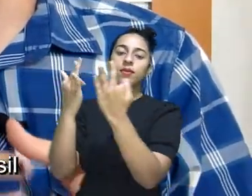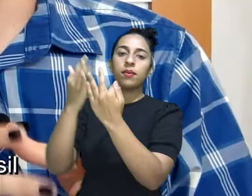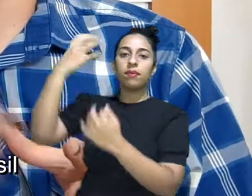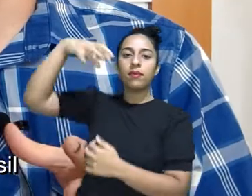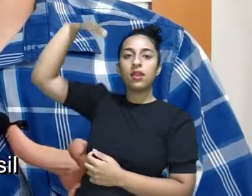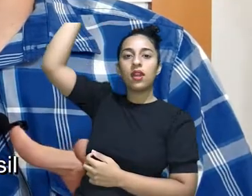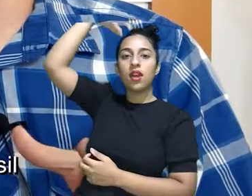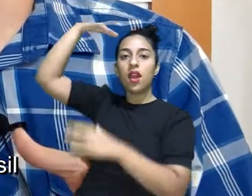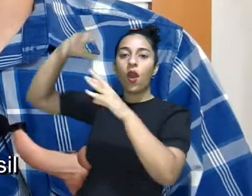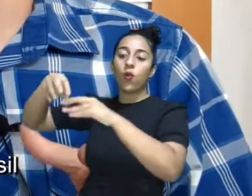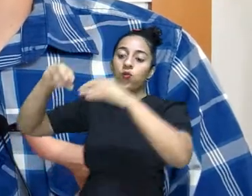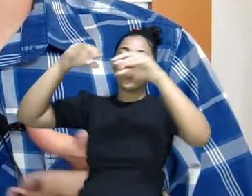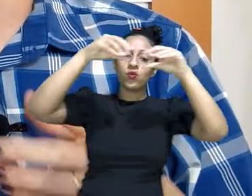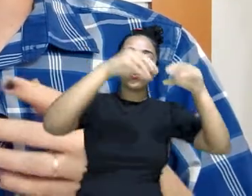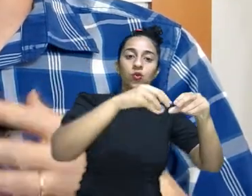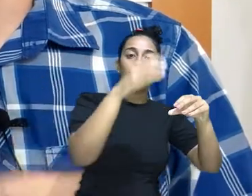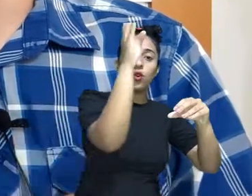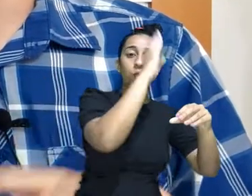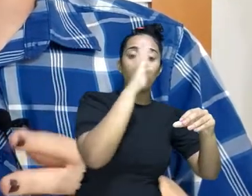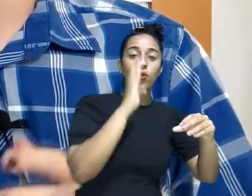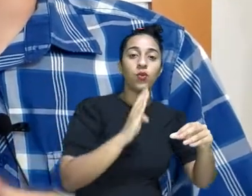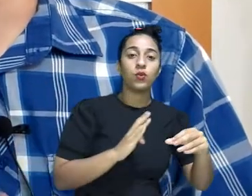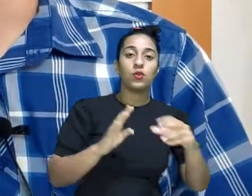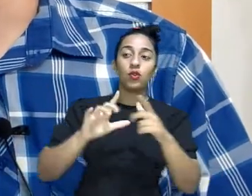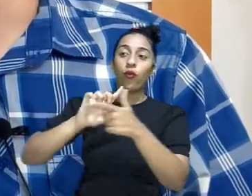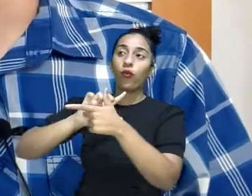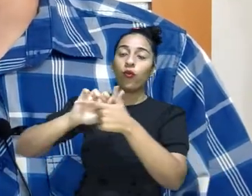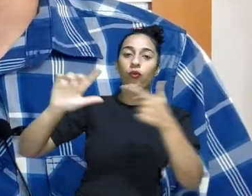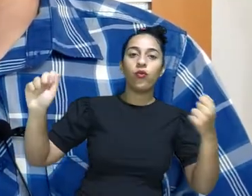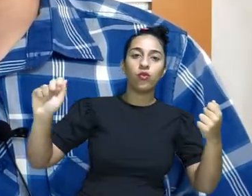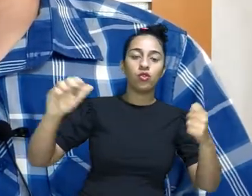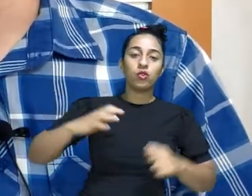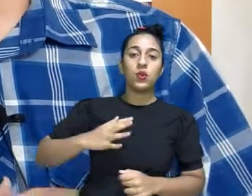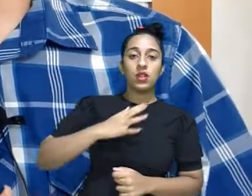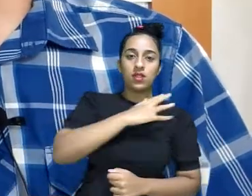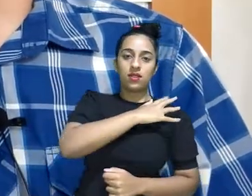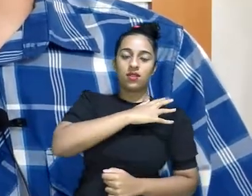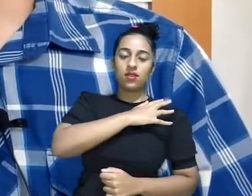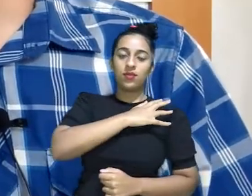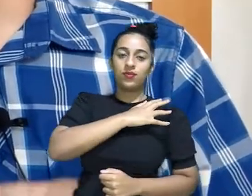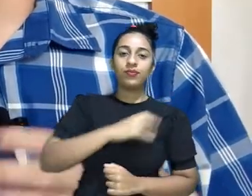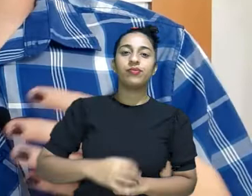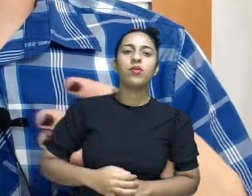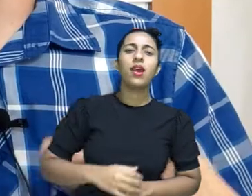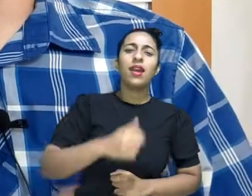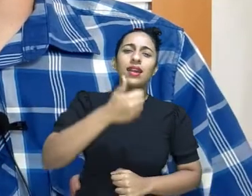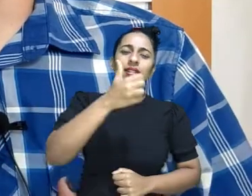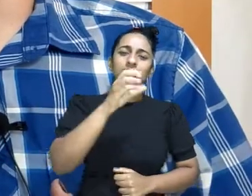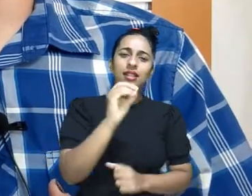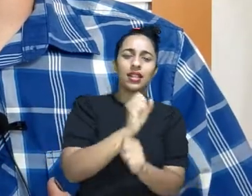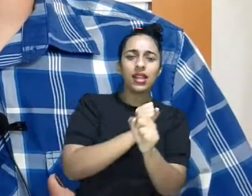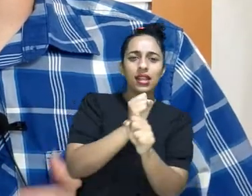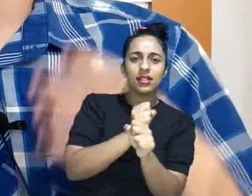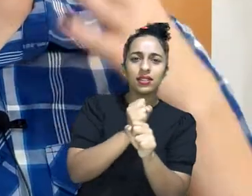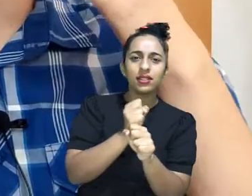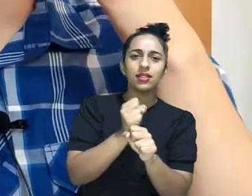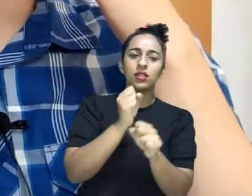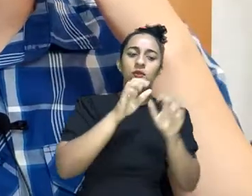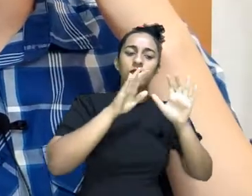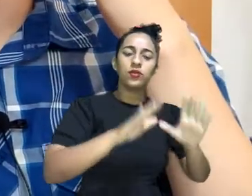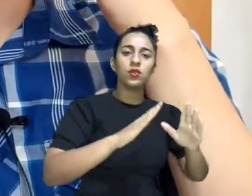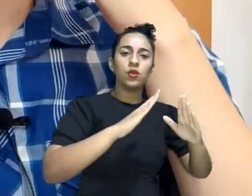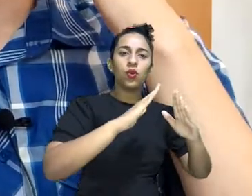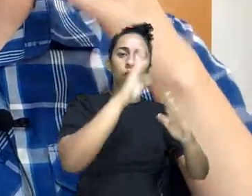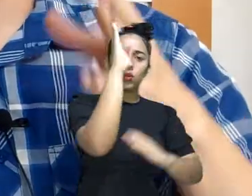quando a família real veio para o Brasil fugida né dos exércitos de Napoleão Bonaparte no período de mais de 10 anos que a família